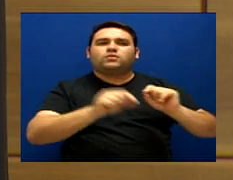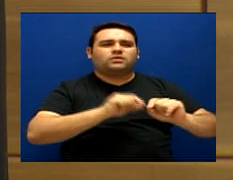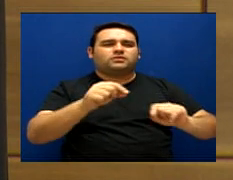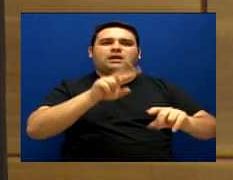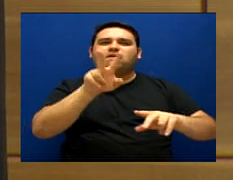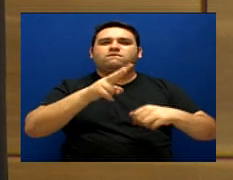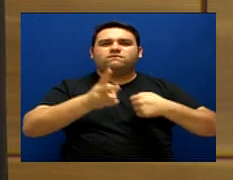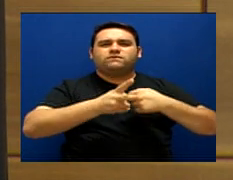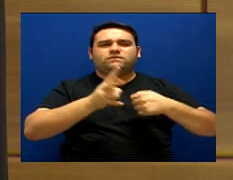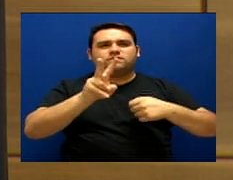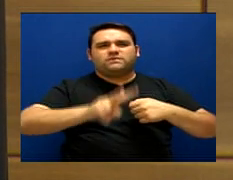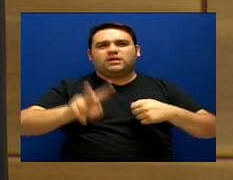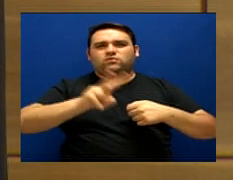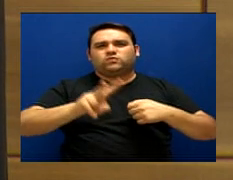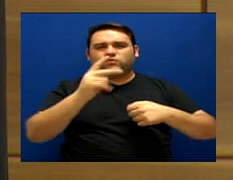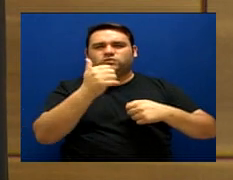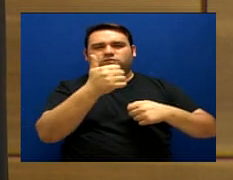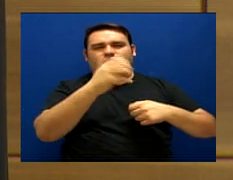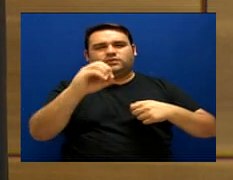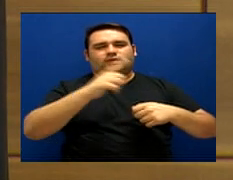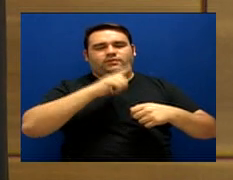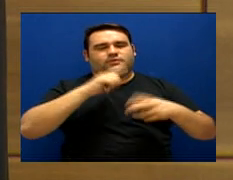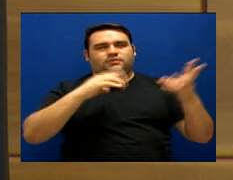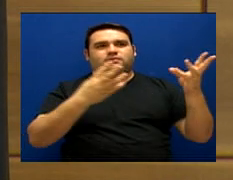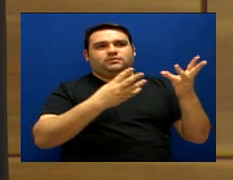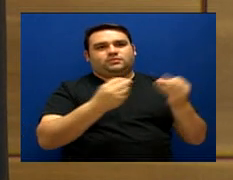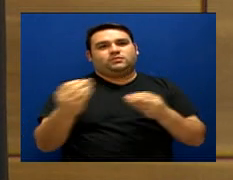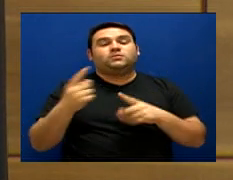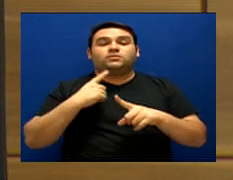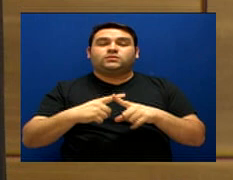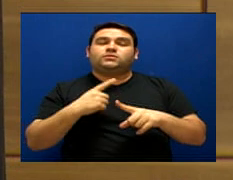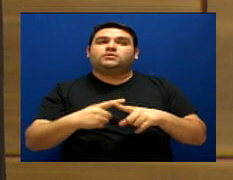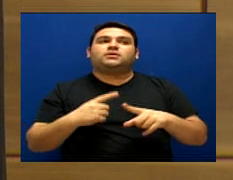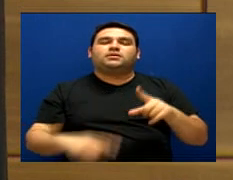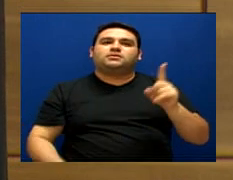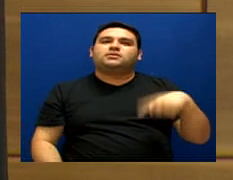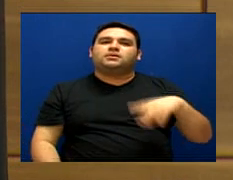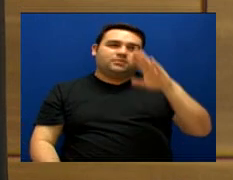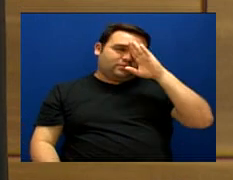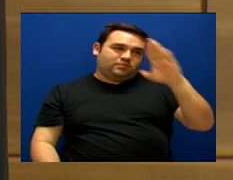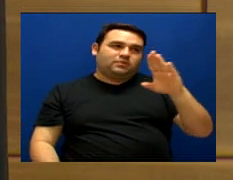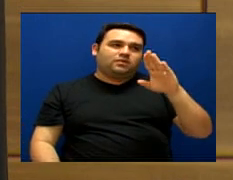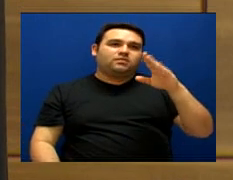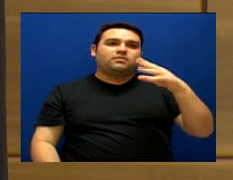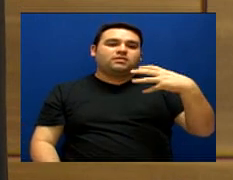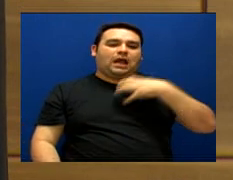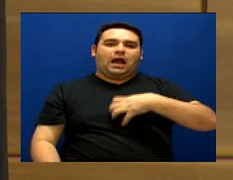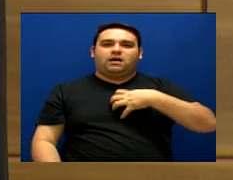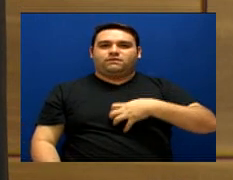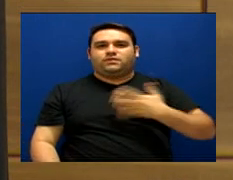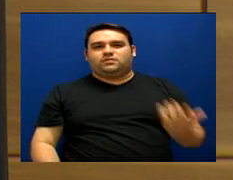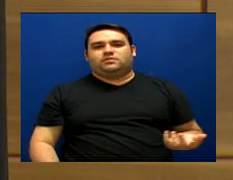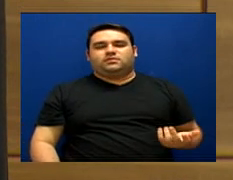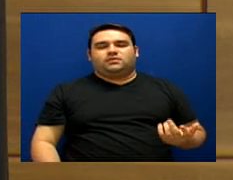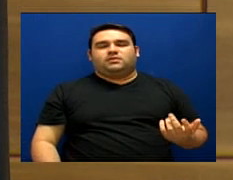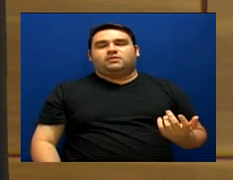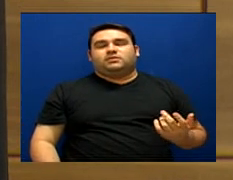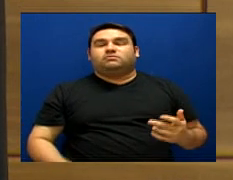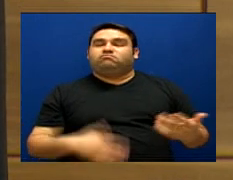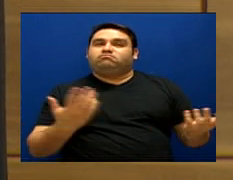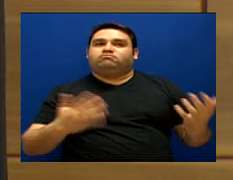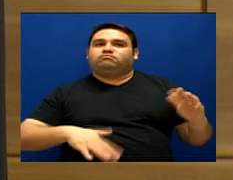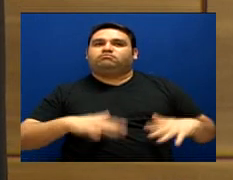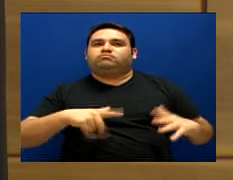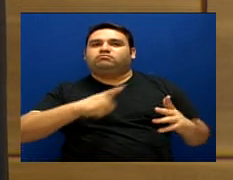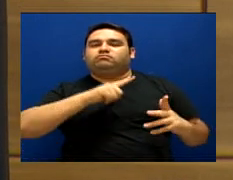mais regularidade, porque hoje o foco seria a vacinação de raiva. Então, seria uma